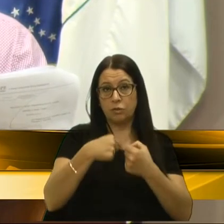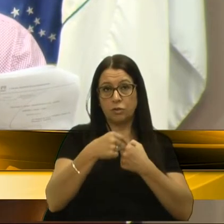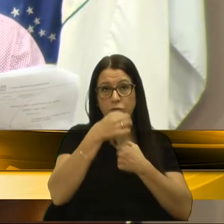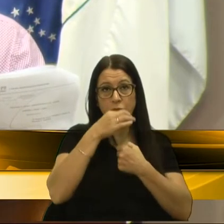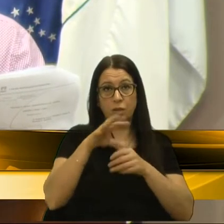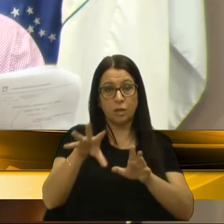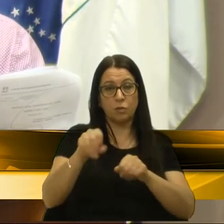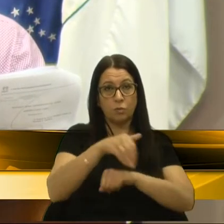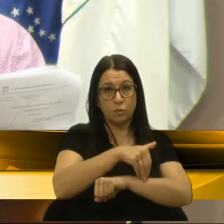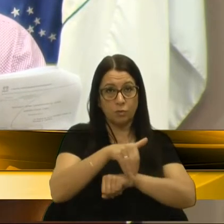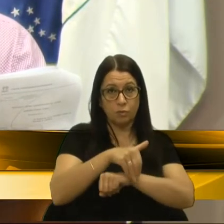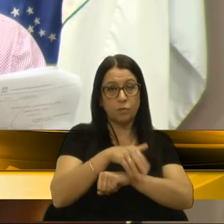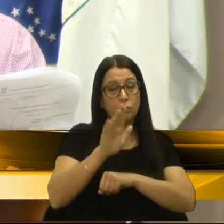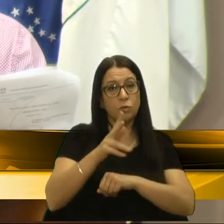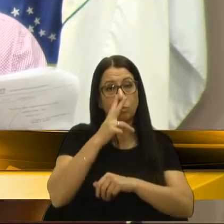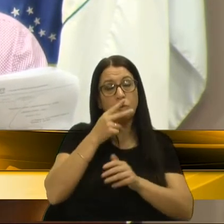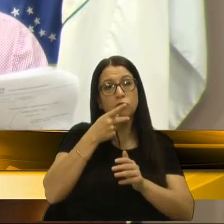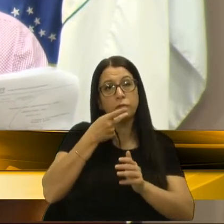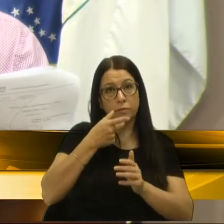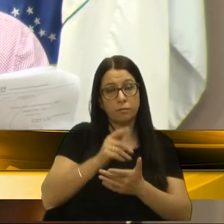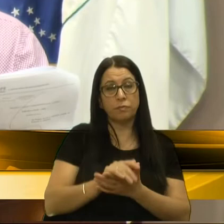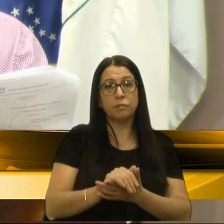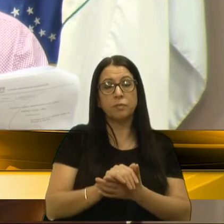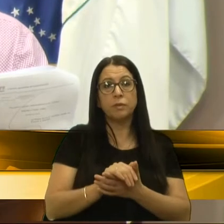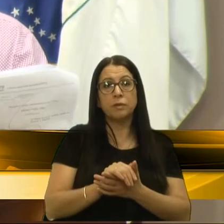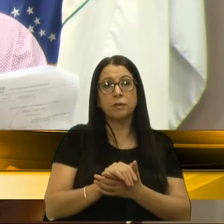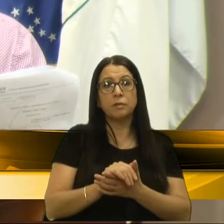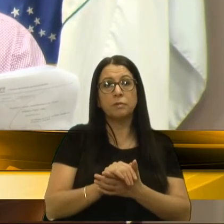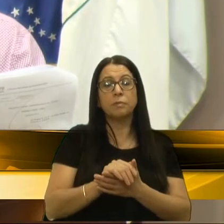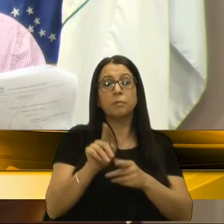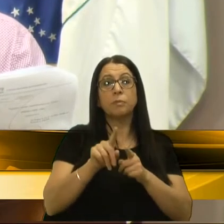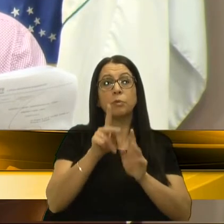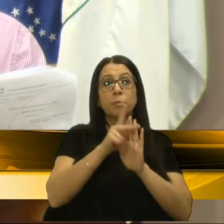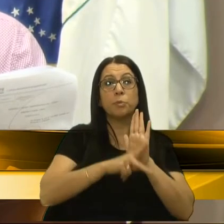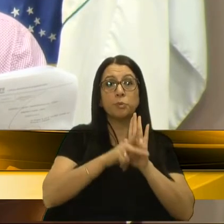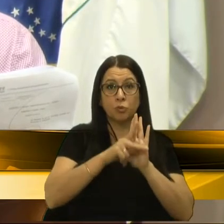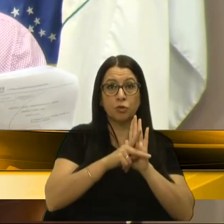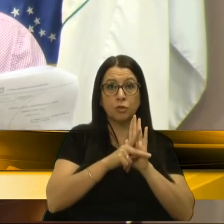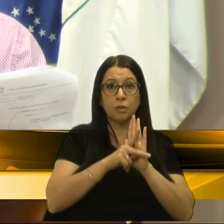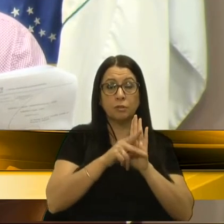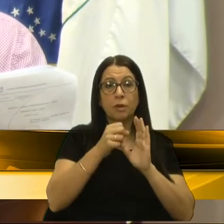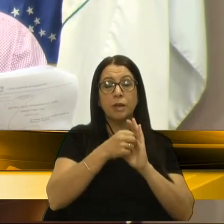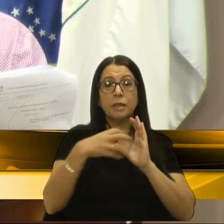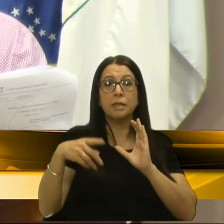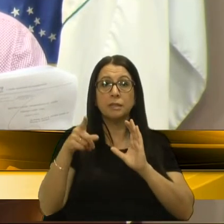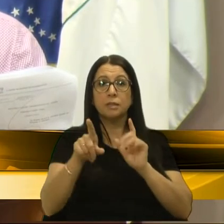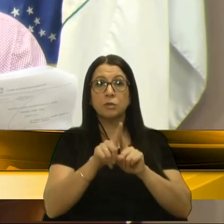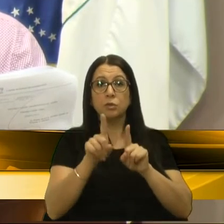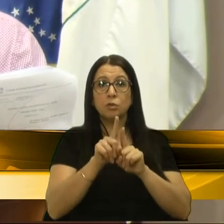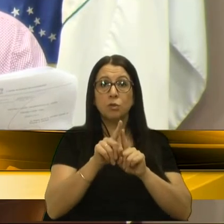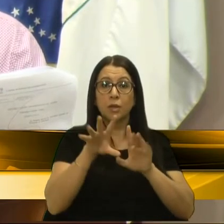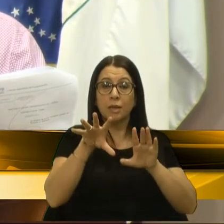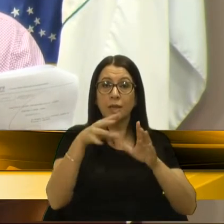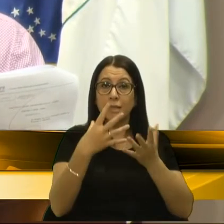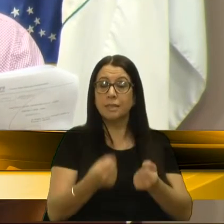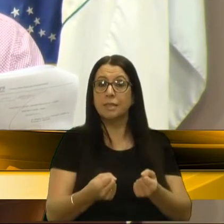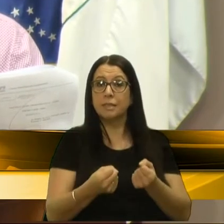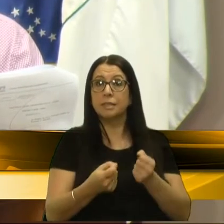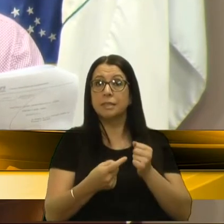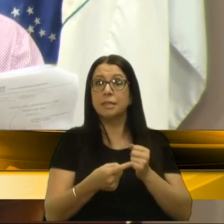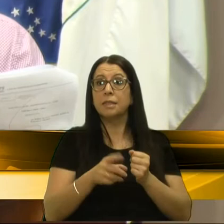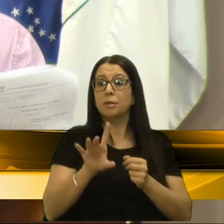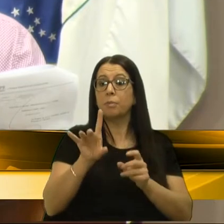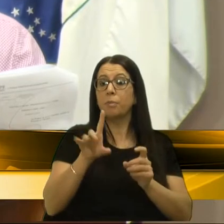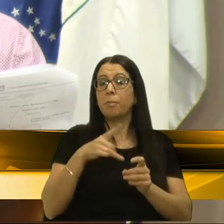rua locadora, como já falei. Parágrafo único, o projeto caracteriza pela adesão